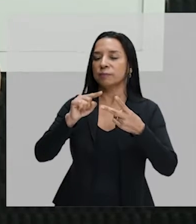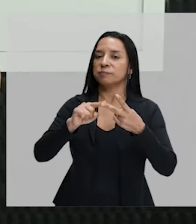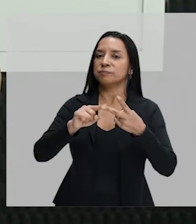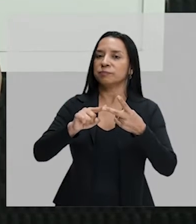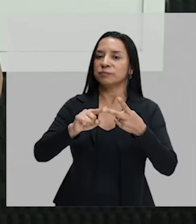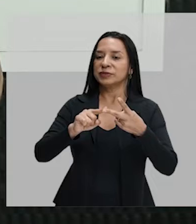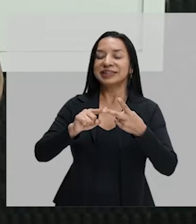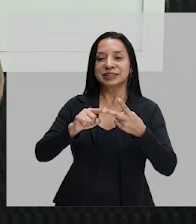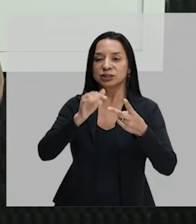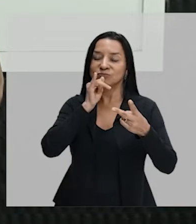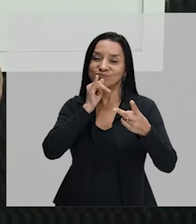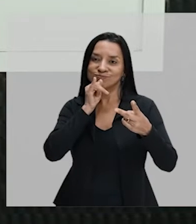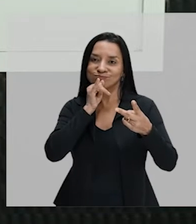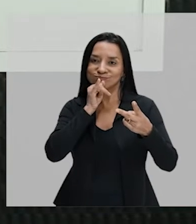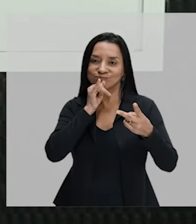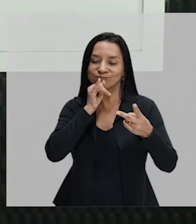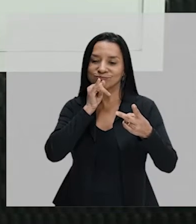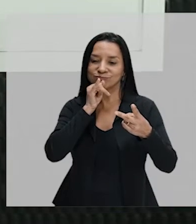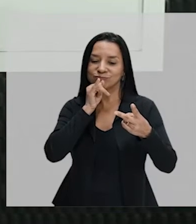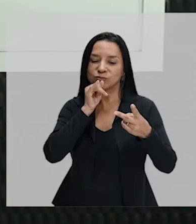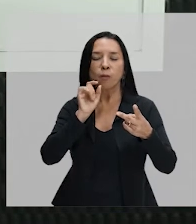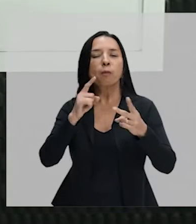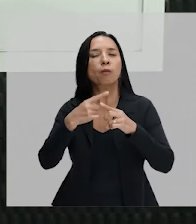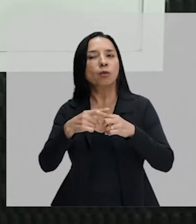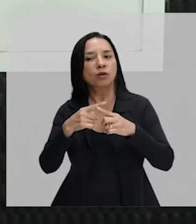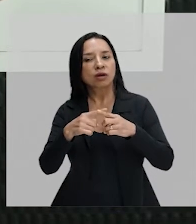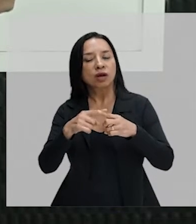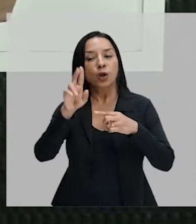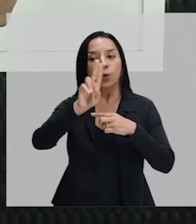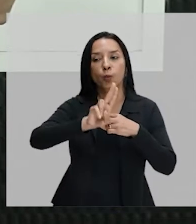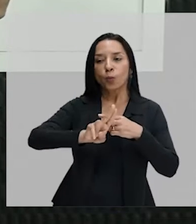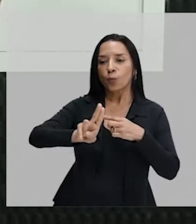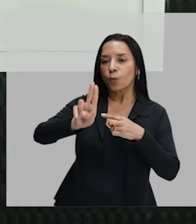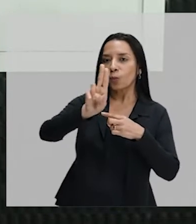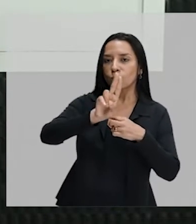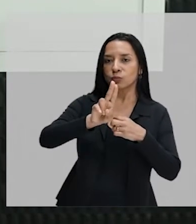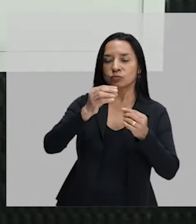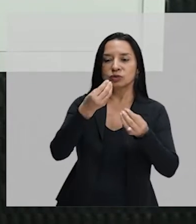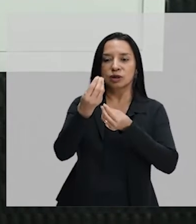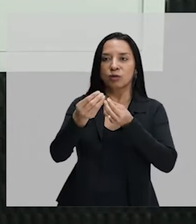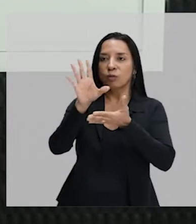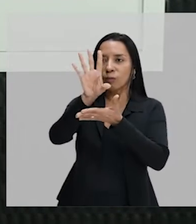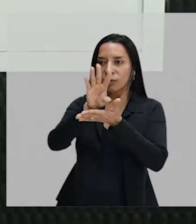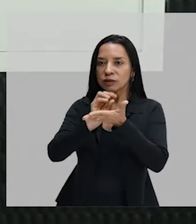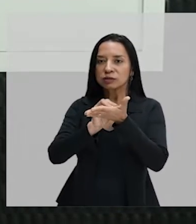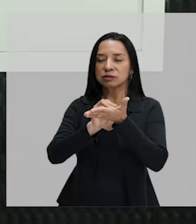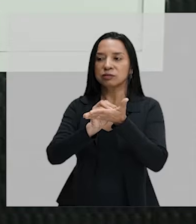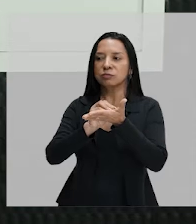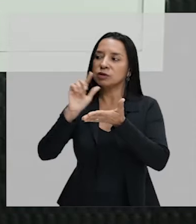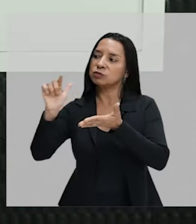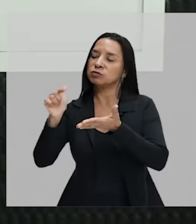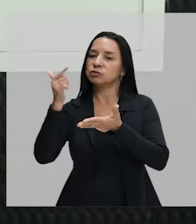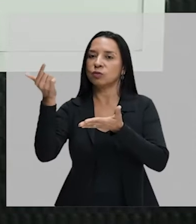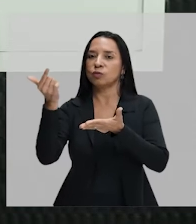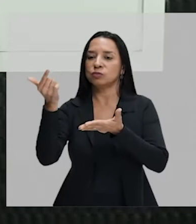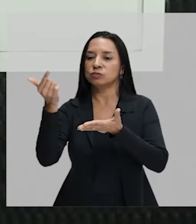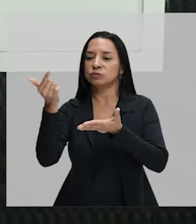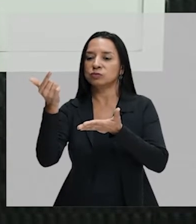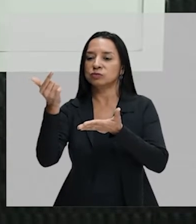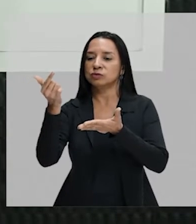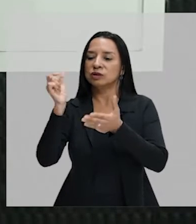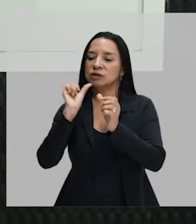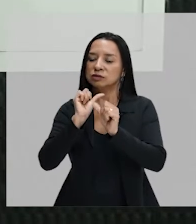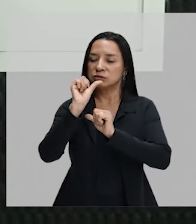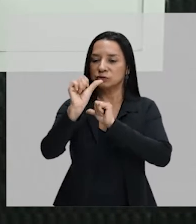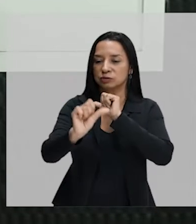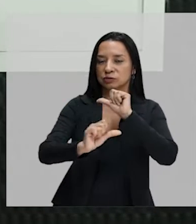exemplaridade você utiliza aquilo como padrão para os outros. É um exemplo. Vira moda até. A gente passa a regular os